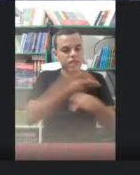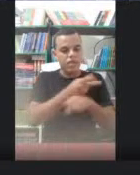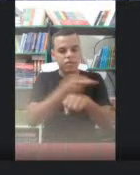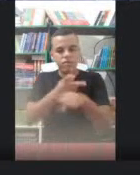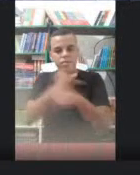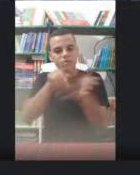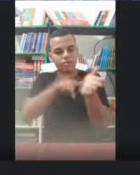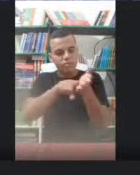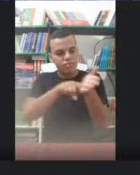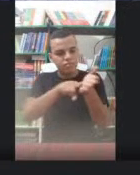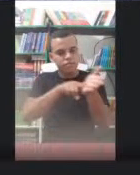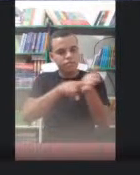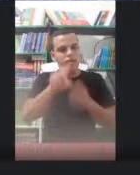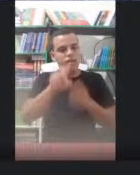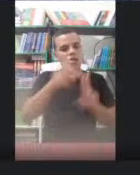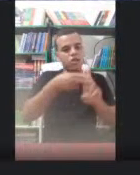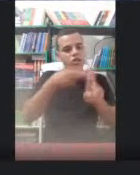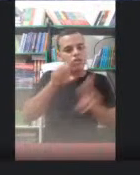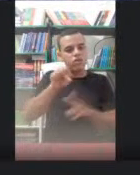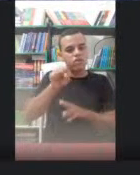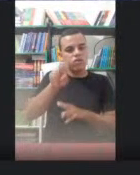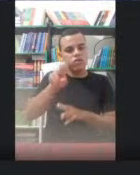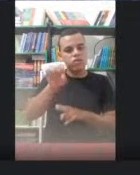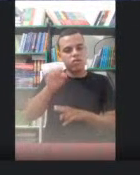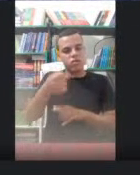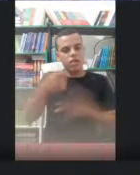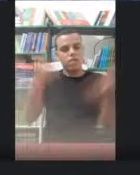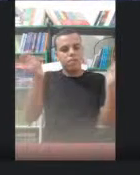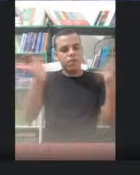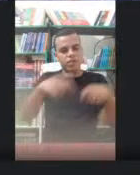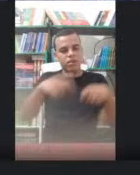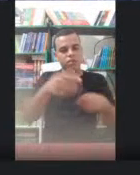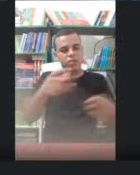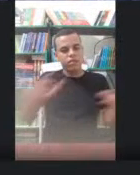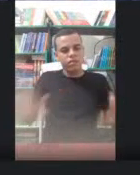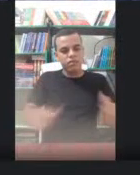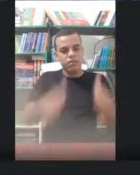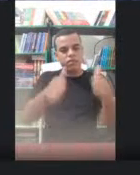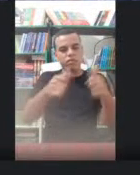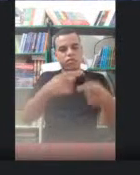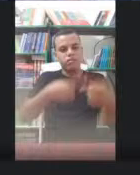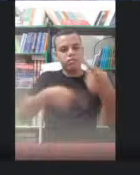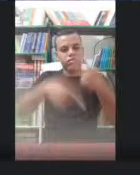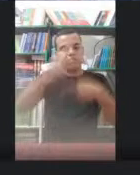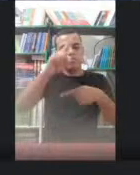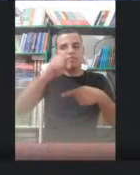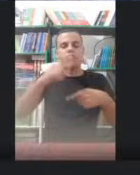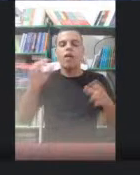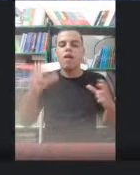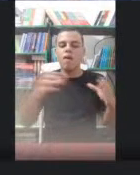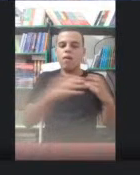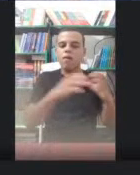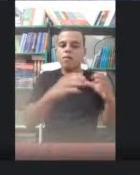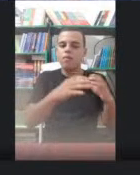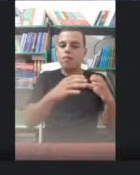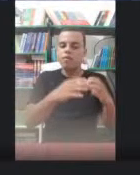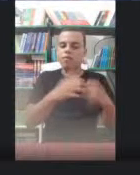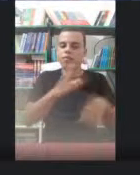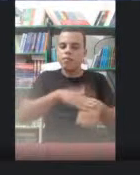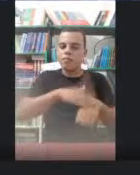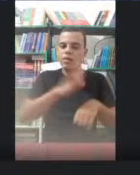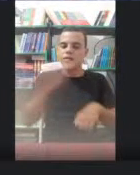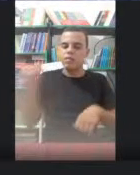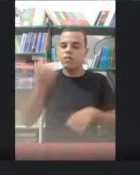AvaSUS, Telelab, e a gente poder também somar o guia. O Cássio tocou num ponto, né, a gente tem uma grande publicação norteadora, que é o